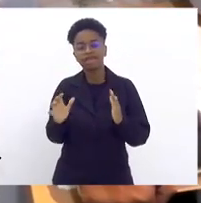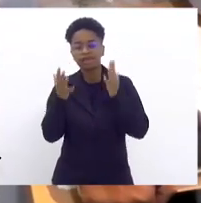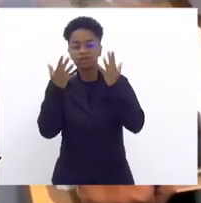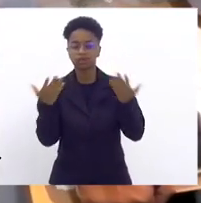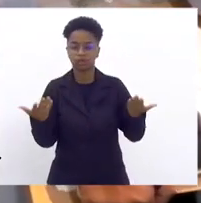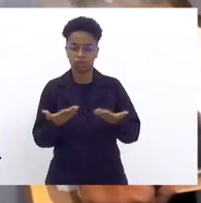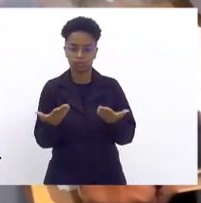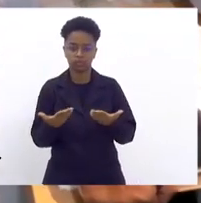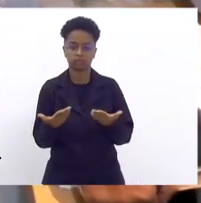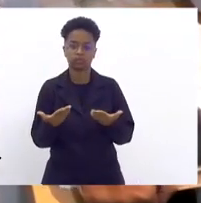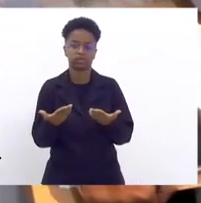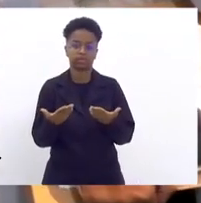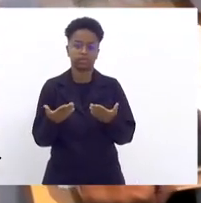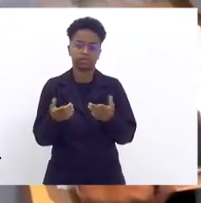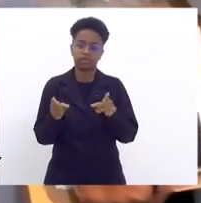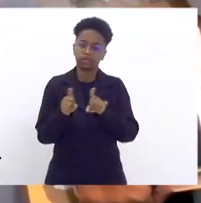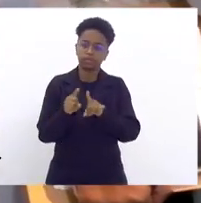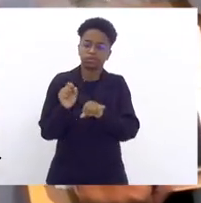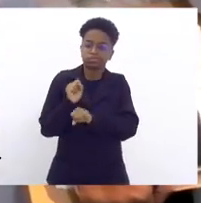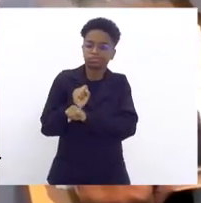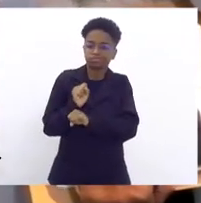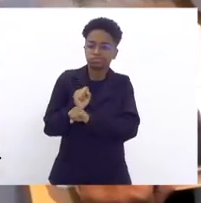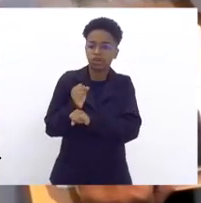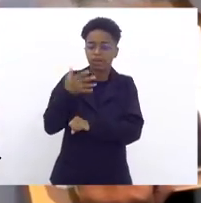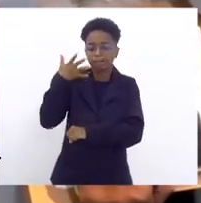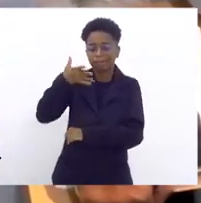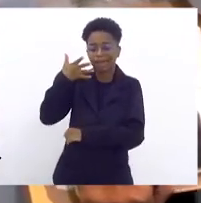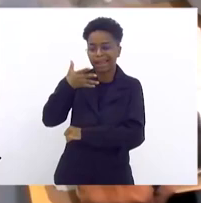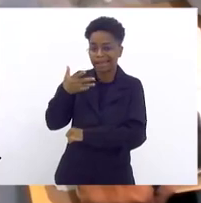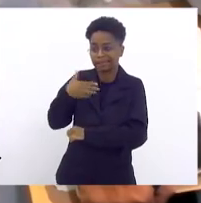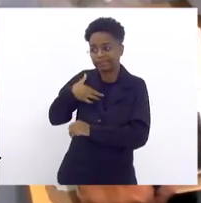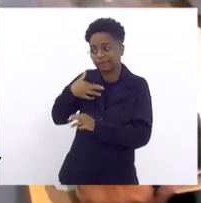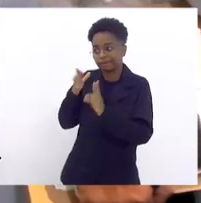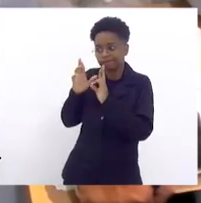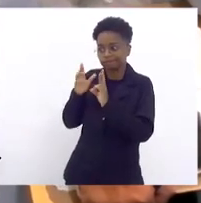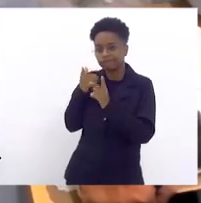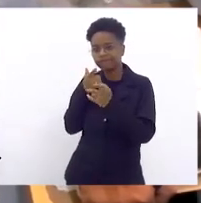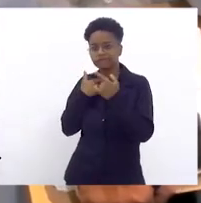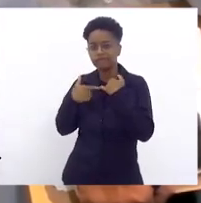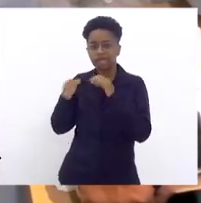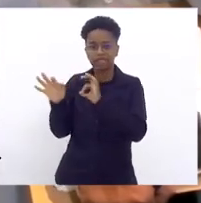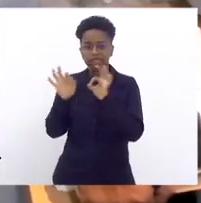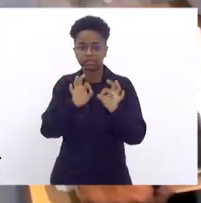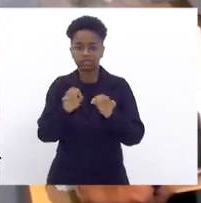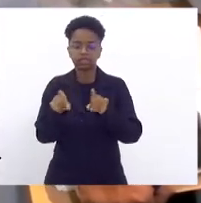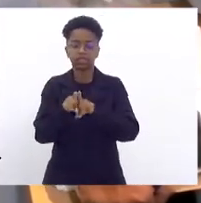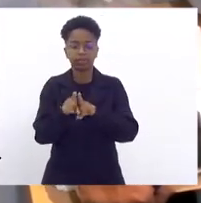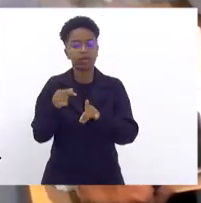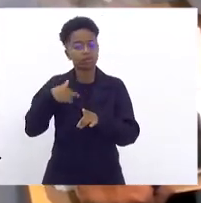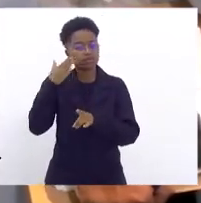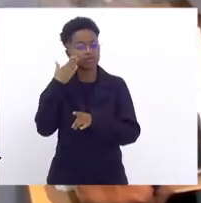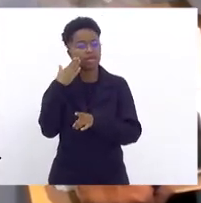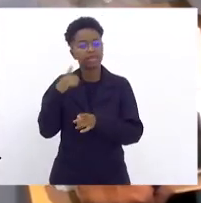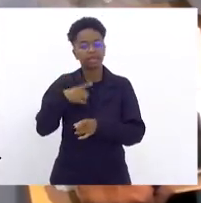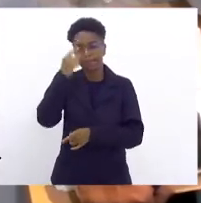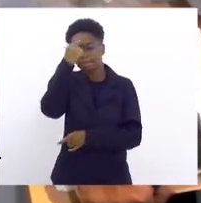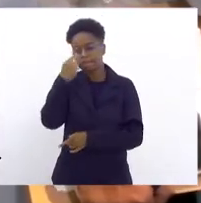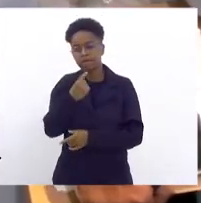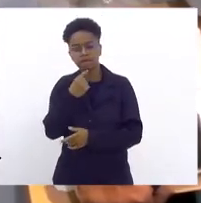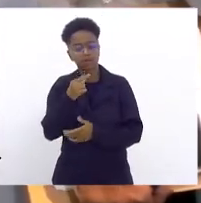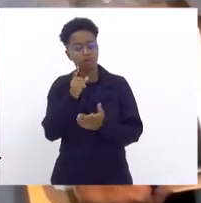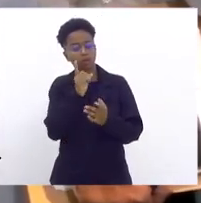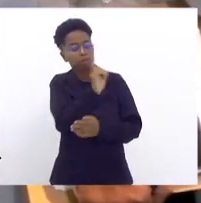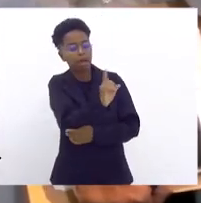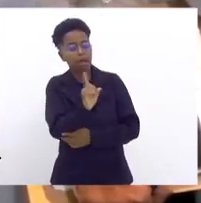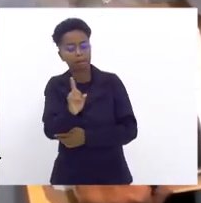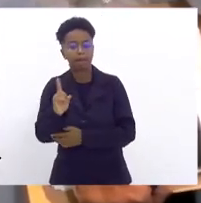e aguardando aí para as palestras que Aí sim que também Vi que tem múltiplos né perfis aí